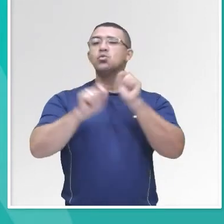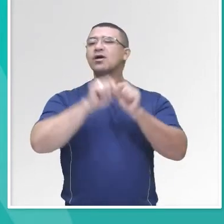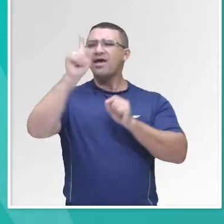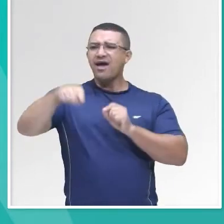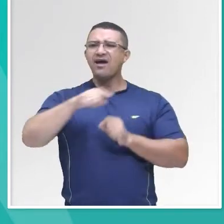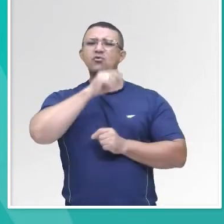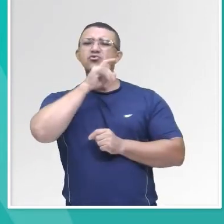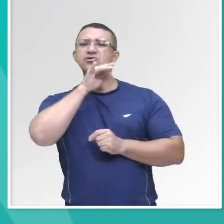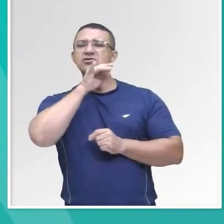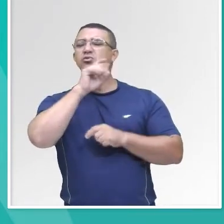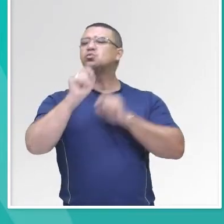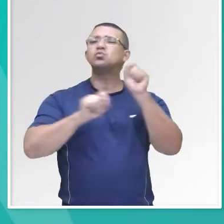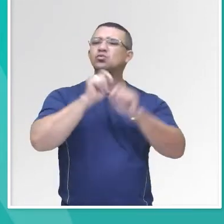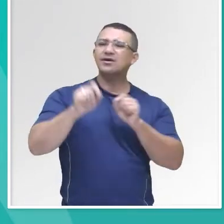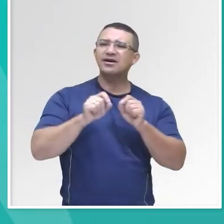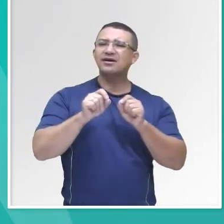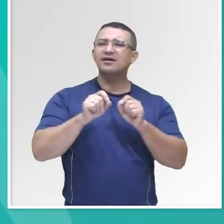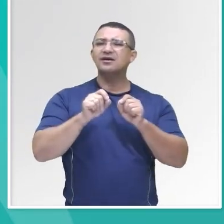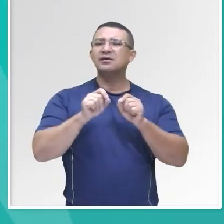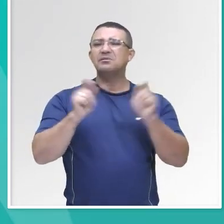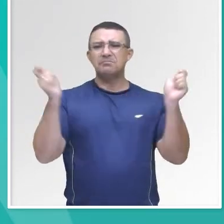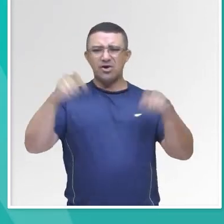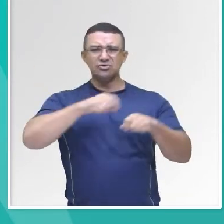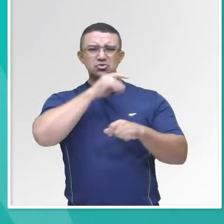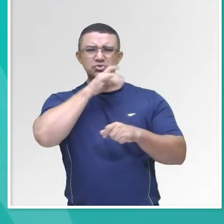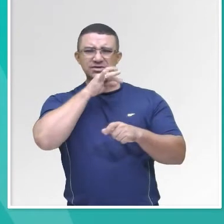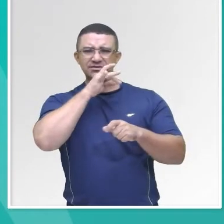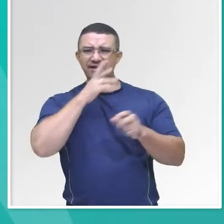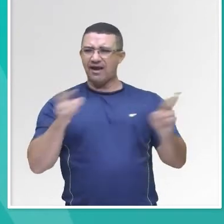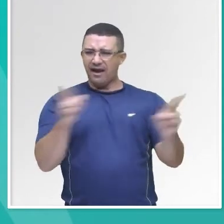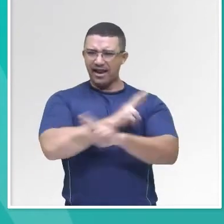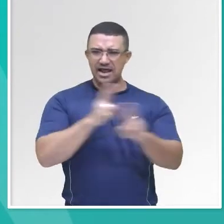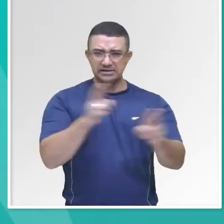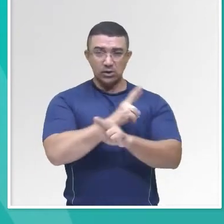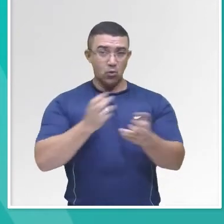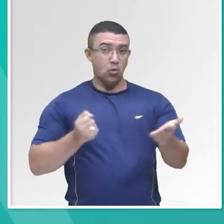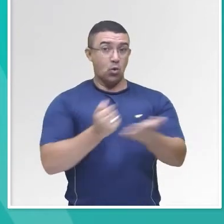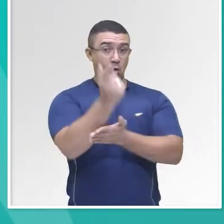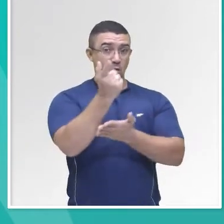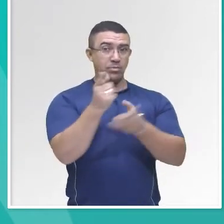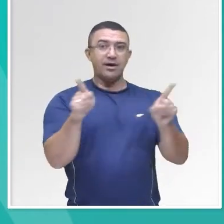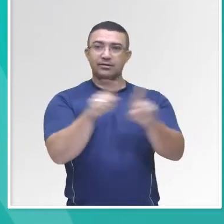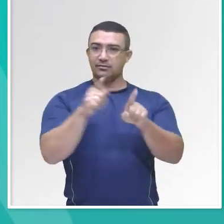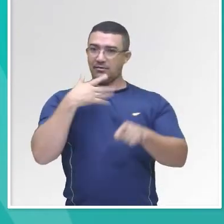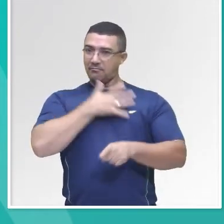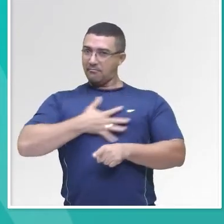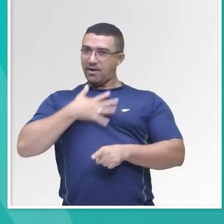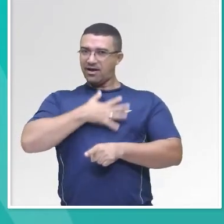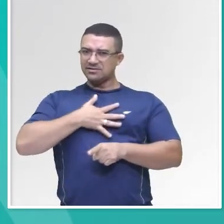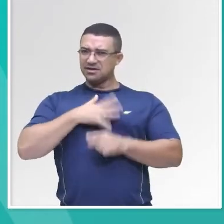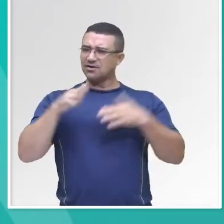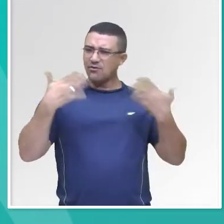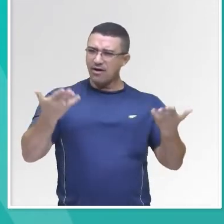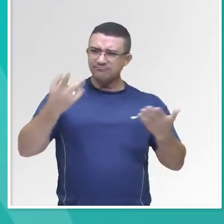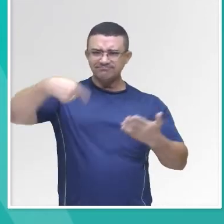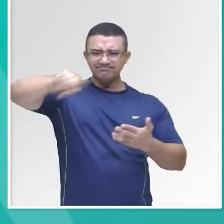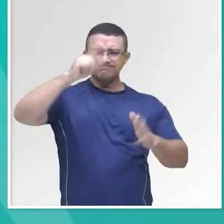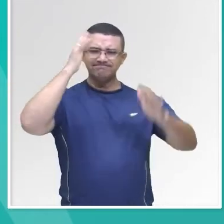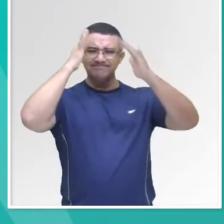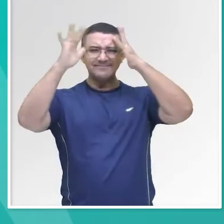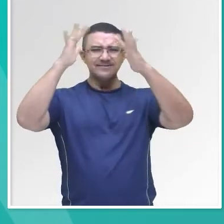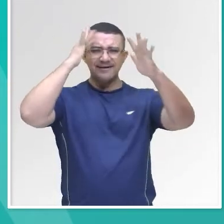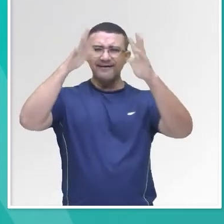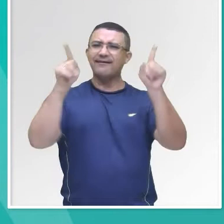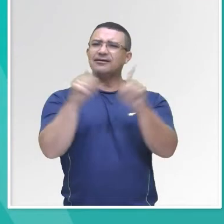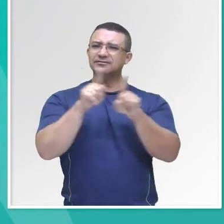entre compra e prazer, na sua opinião, tá? Então, isso aí vocês vão refletir e vão levar também